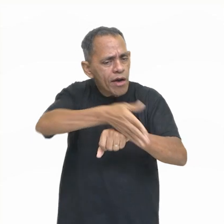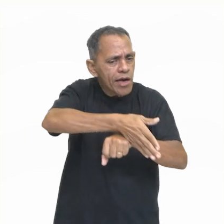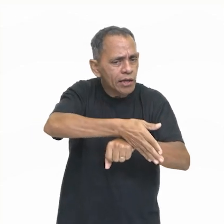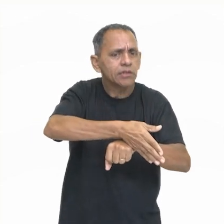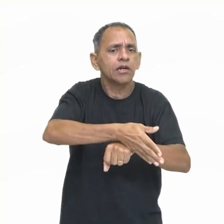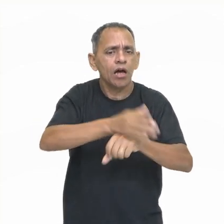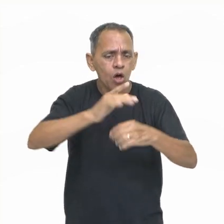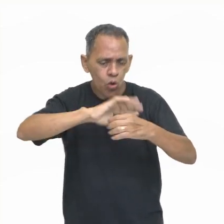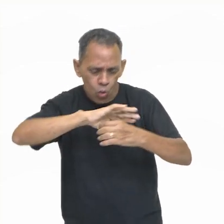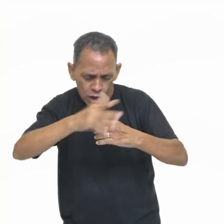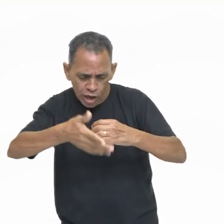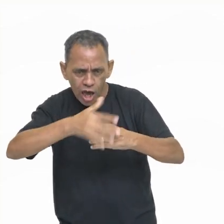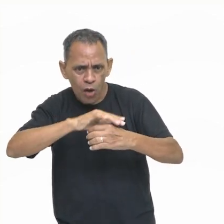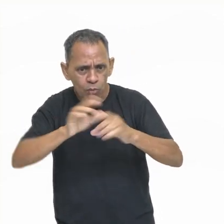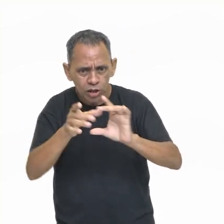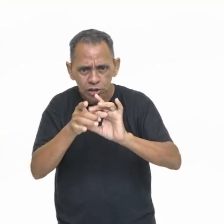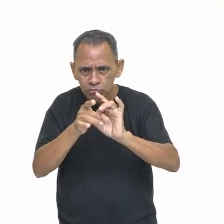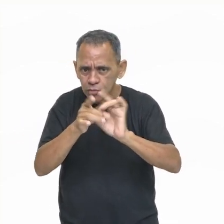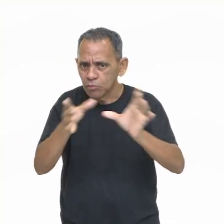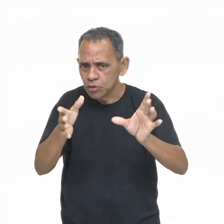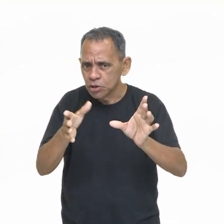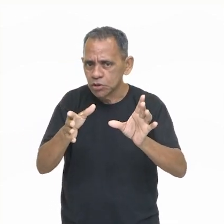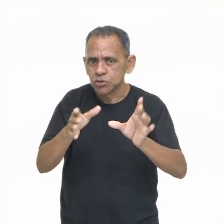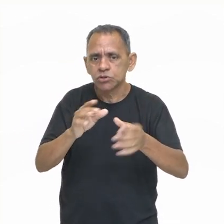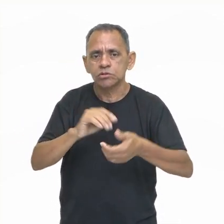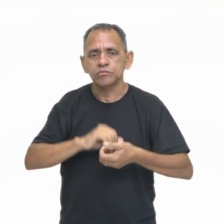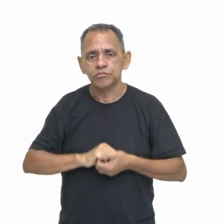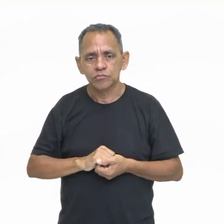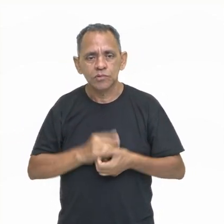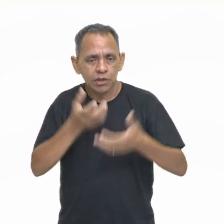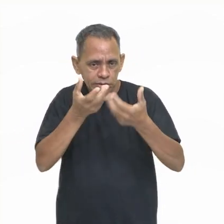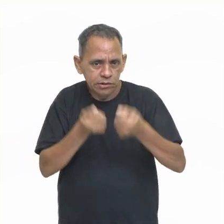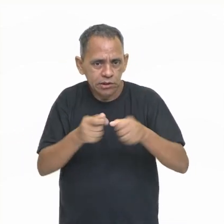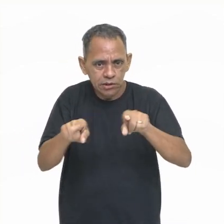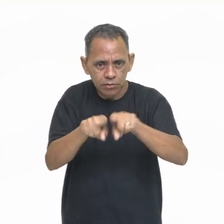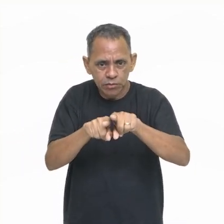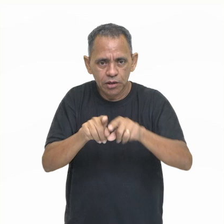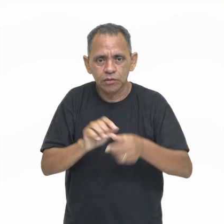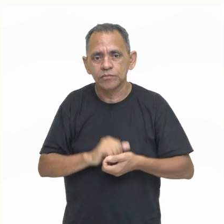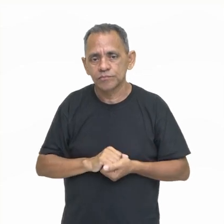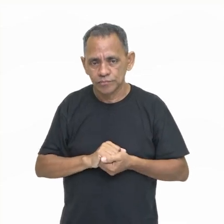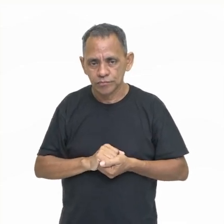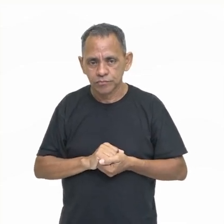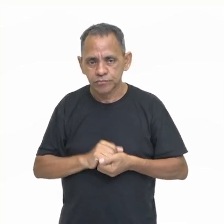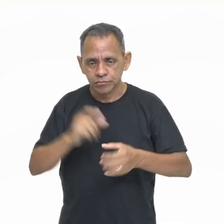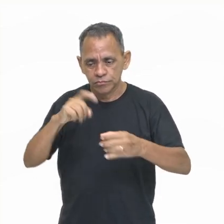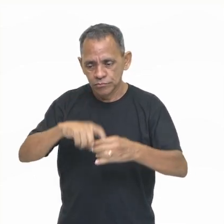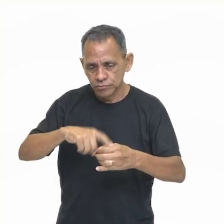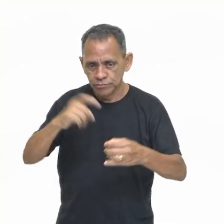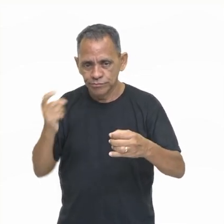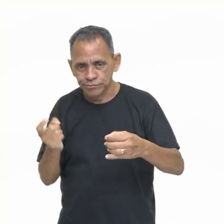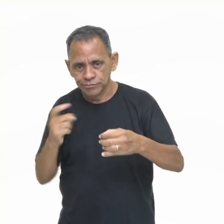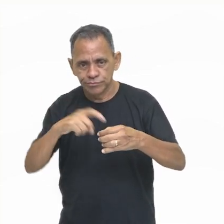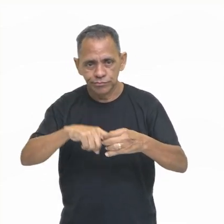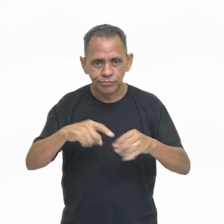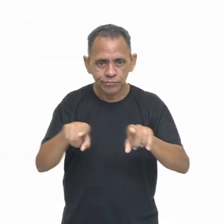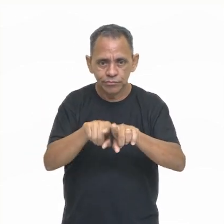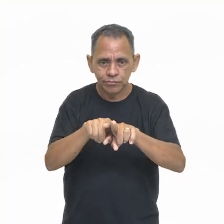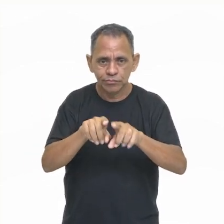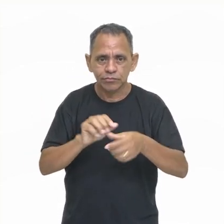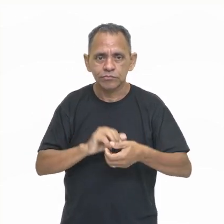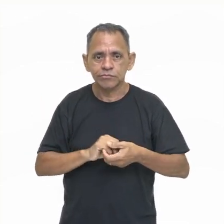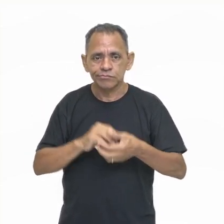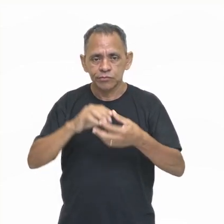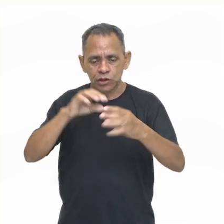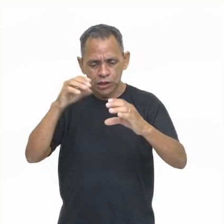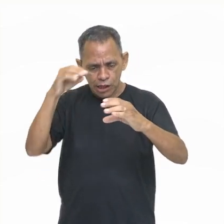permitir. Ou seja, só entra na célula e só sai da célula aquilo que for necessário. E temos também